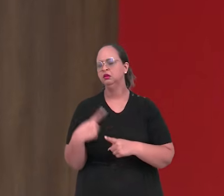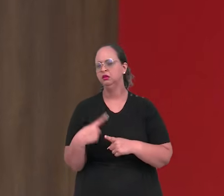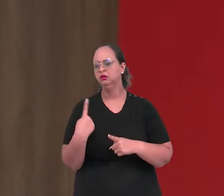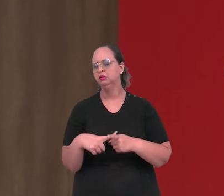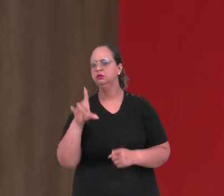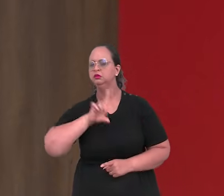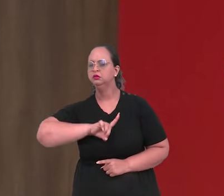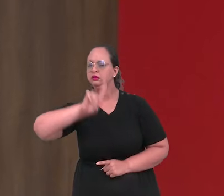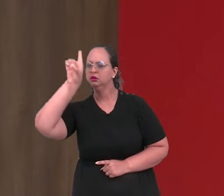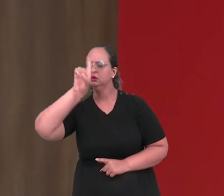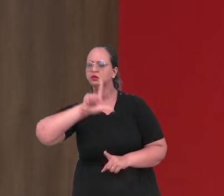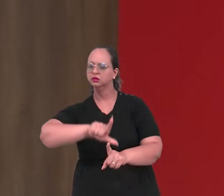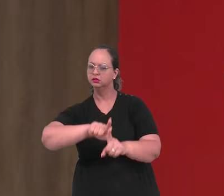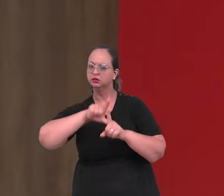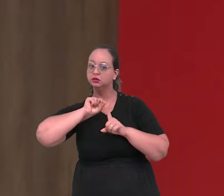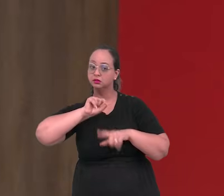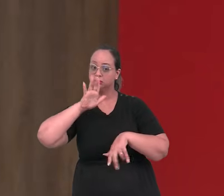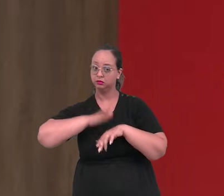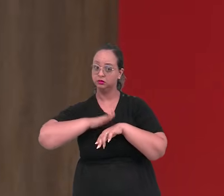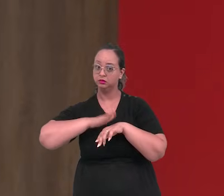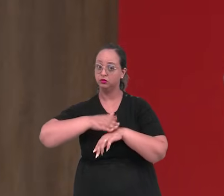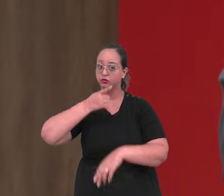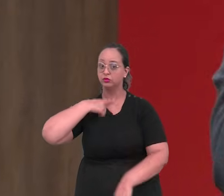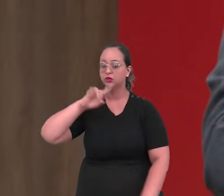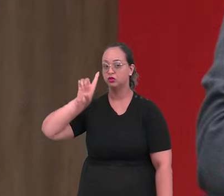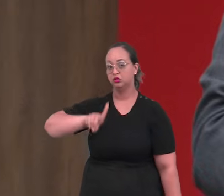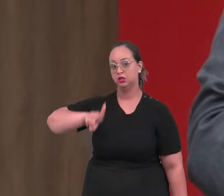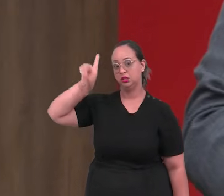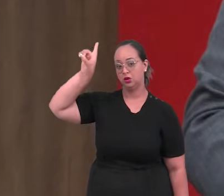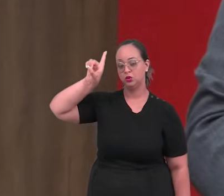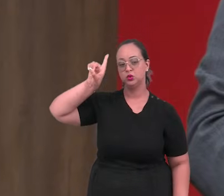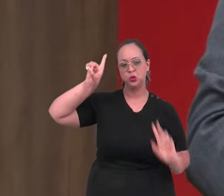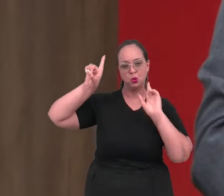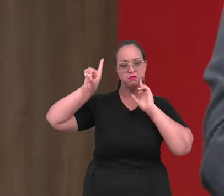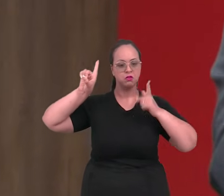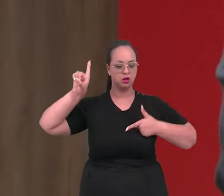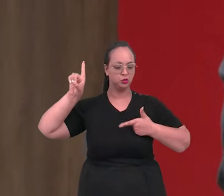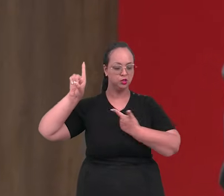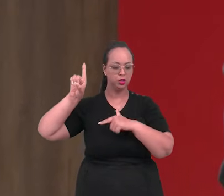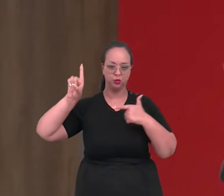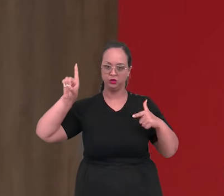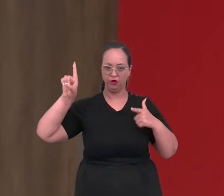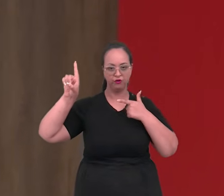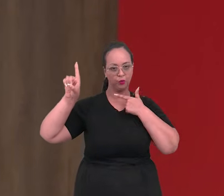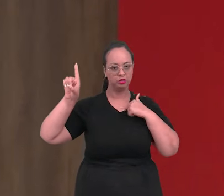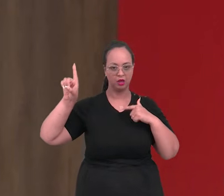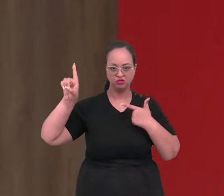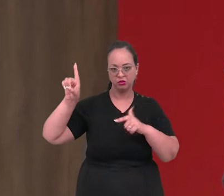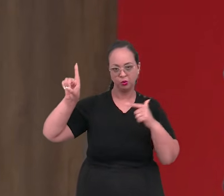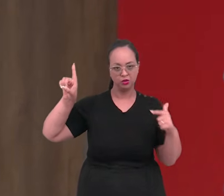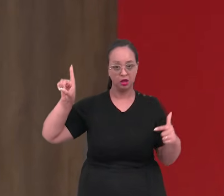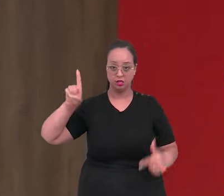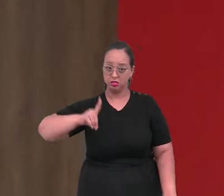seja, ali vontade de Deus, o homem não tem vontade nenhuma. Então, ou seja,